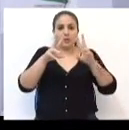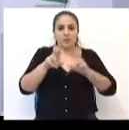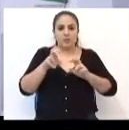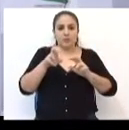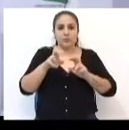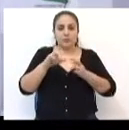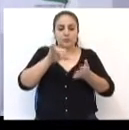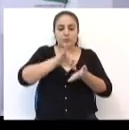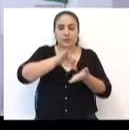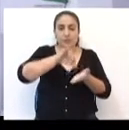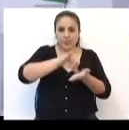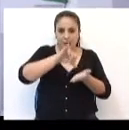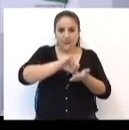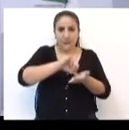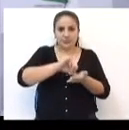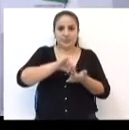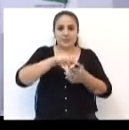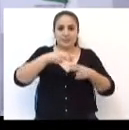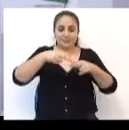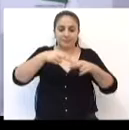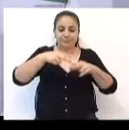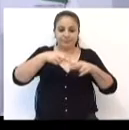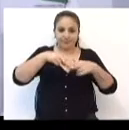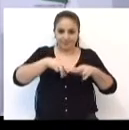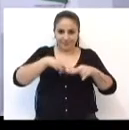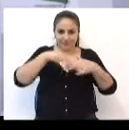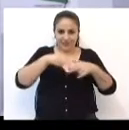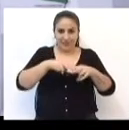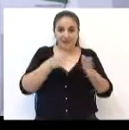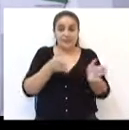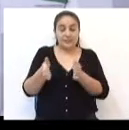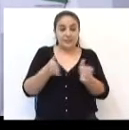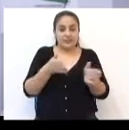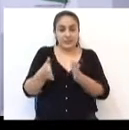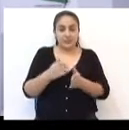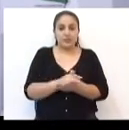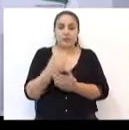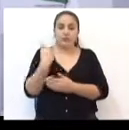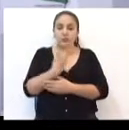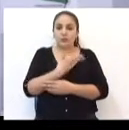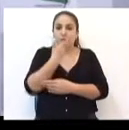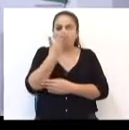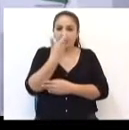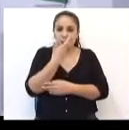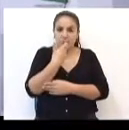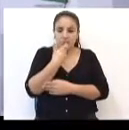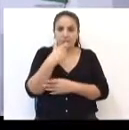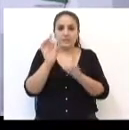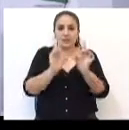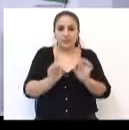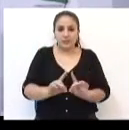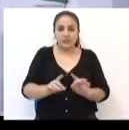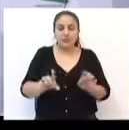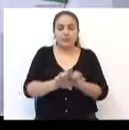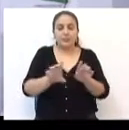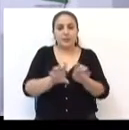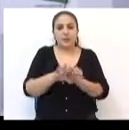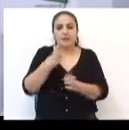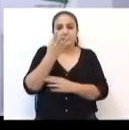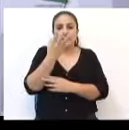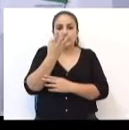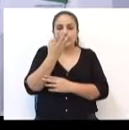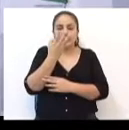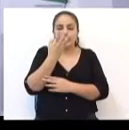da praça com os brinquedos acessíveis lá na Gare, que as nossas crianças com deficiência, nossas crianças